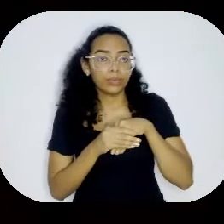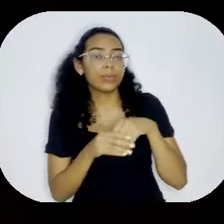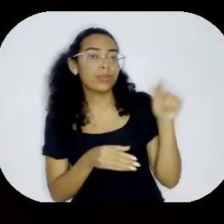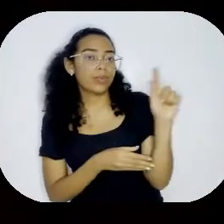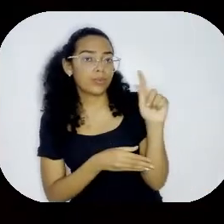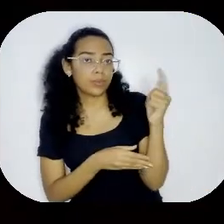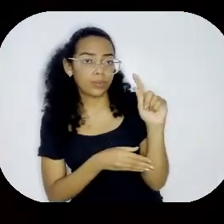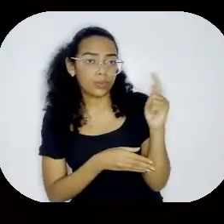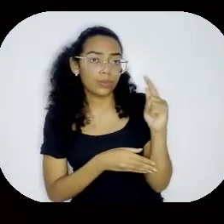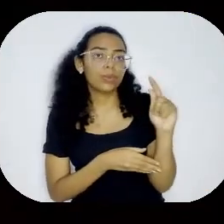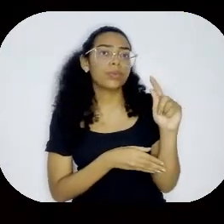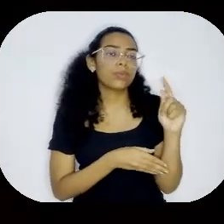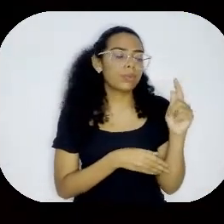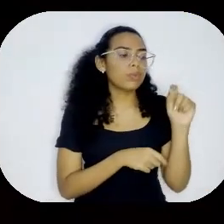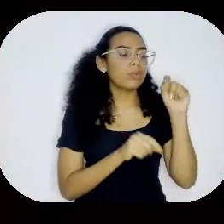revigorasse da dor